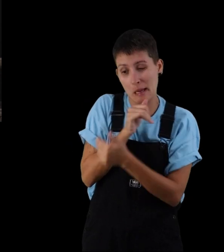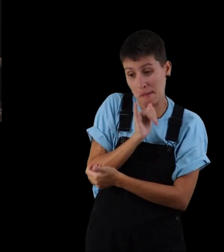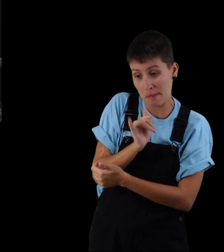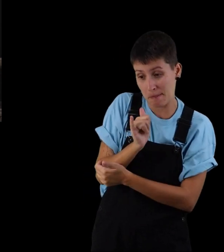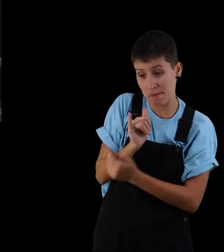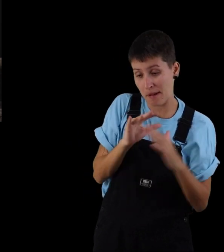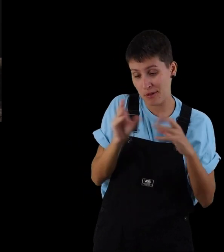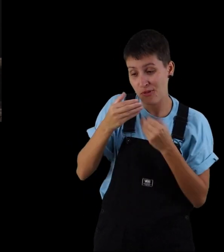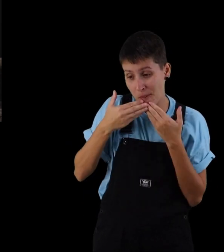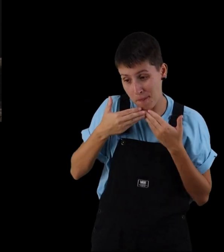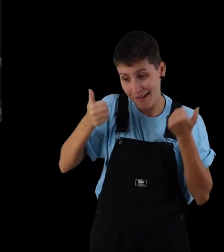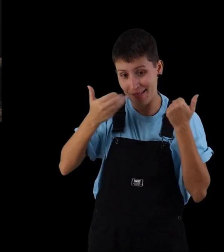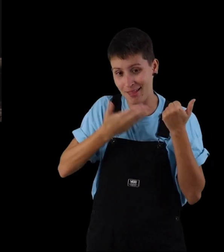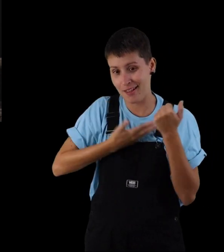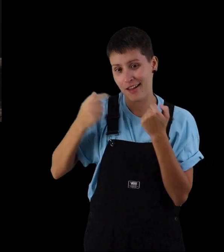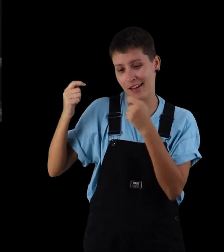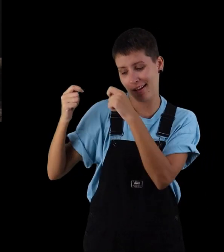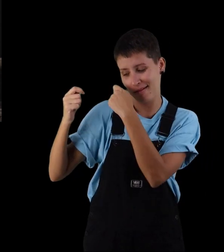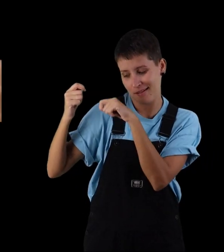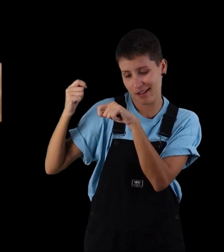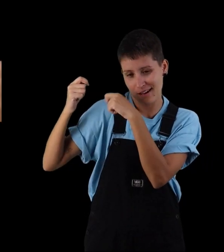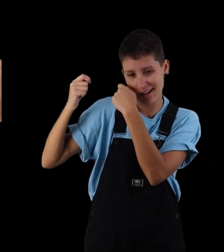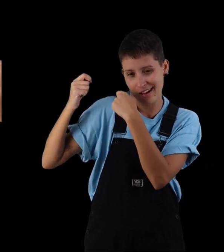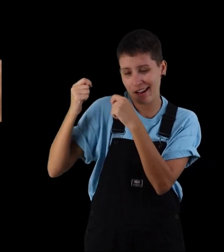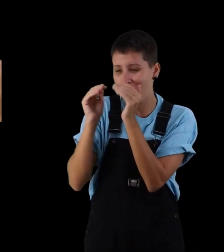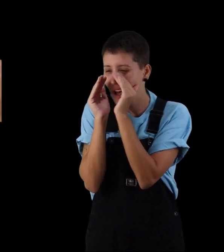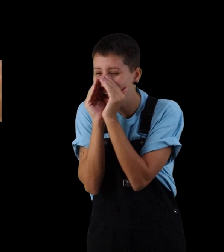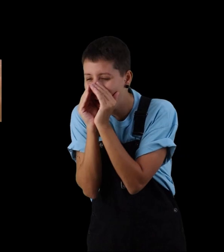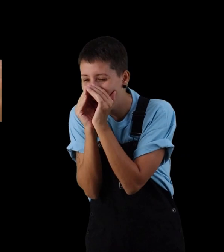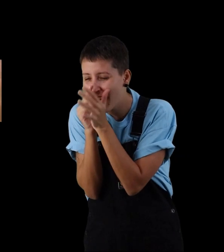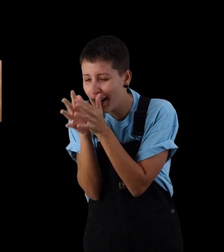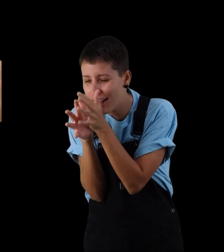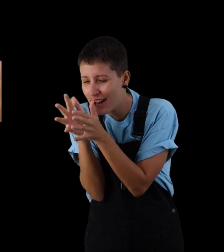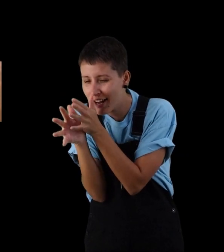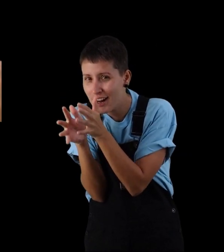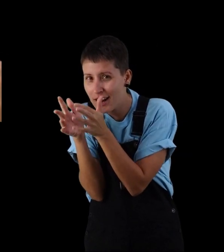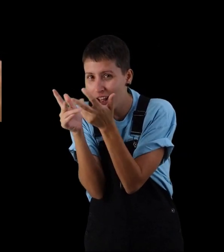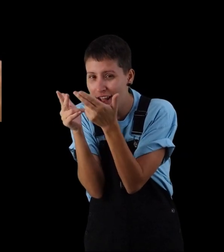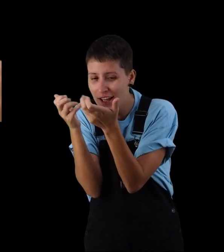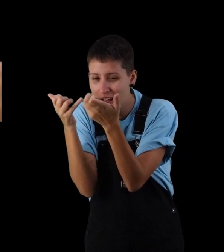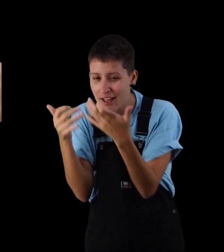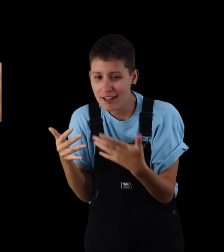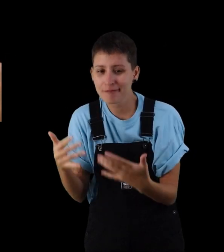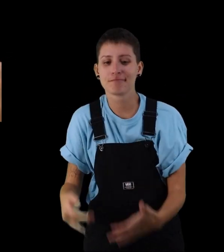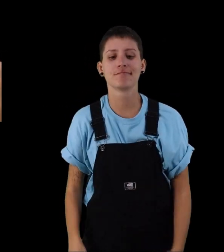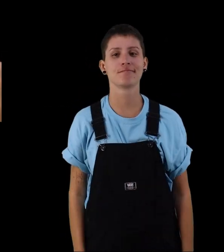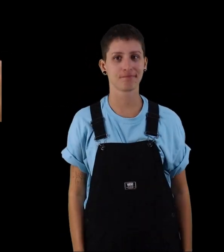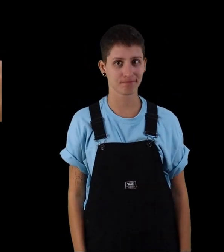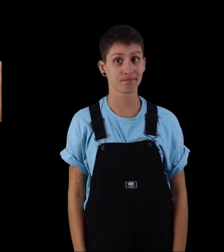mesa, contava tudo ao melhor amigo. Mão de Liesa manipula o boneco. A mão dele fica próxima à